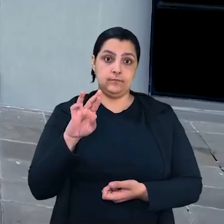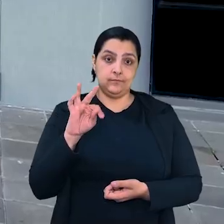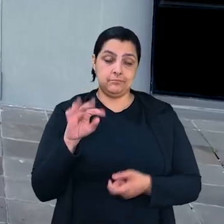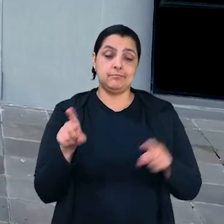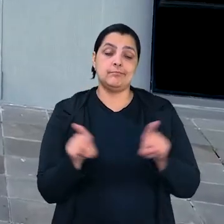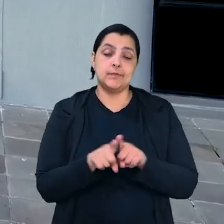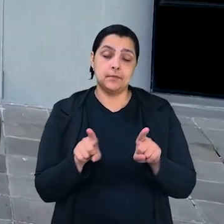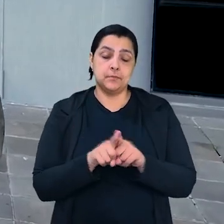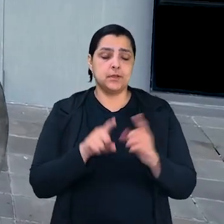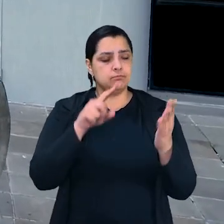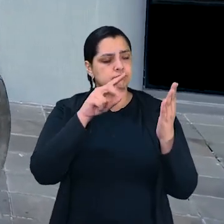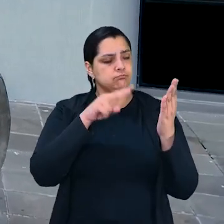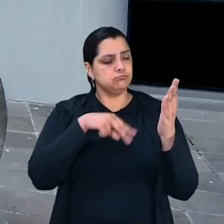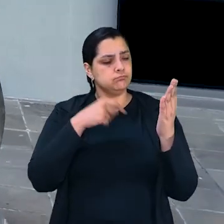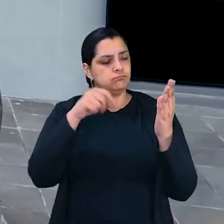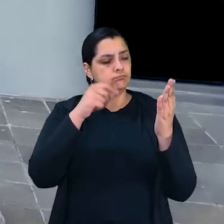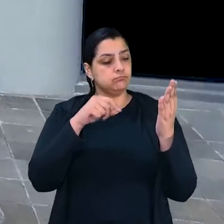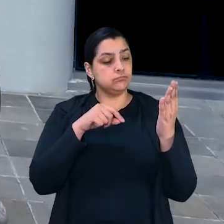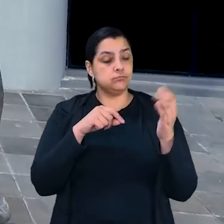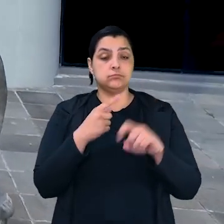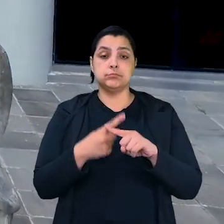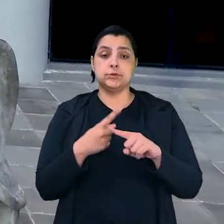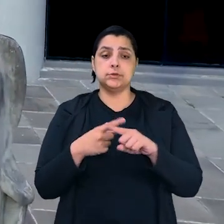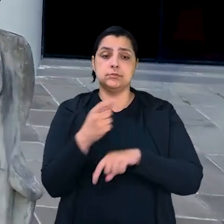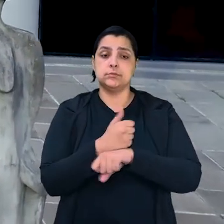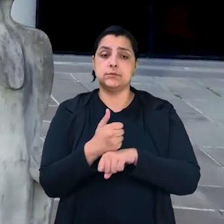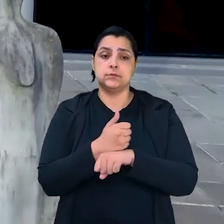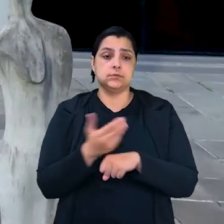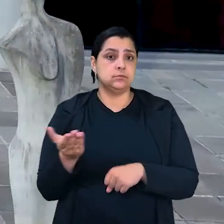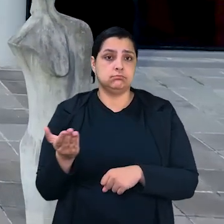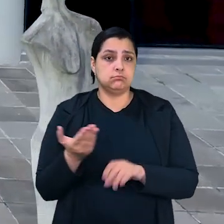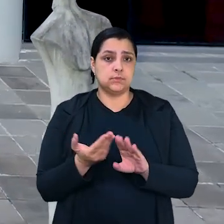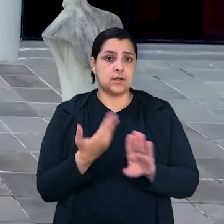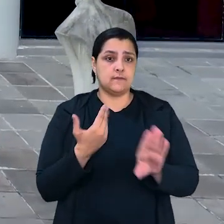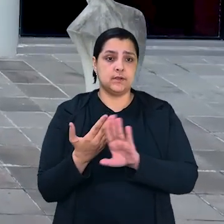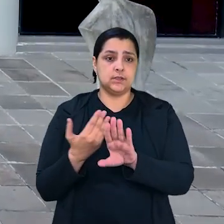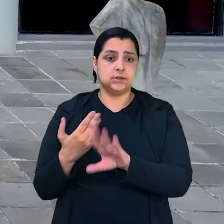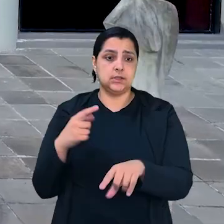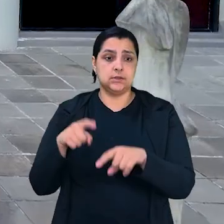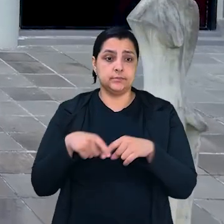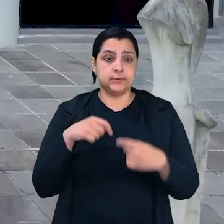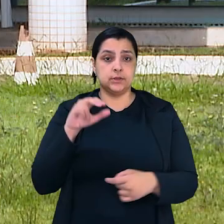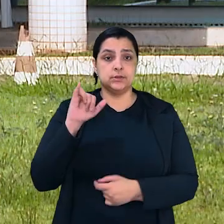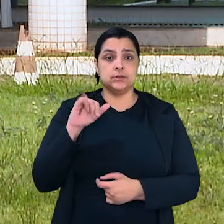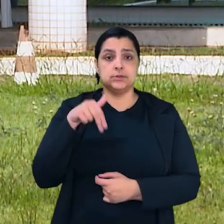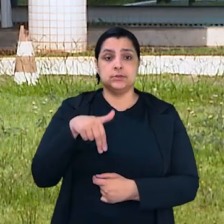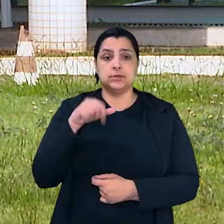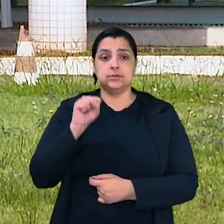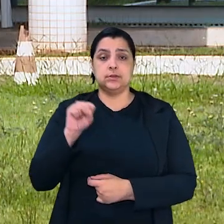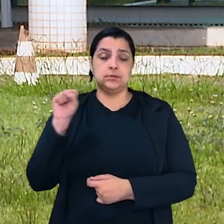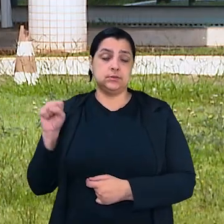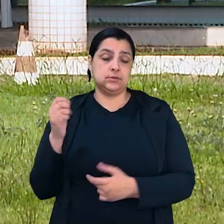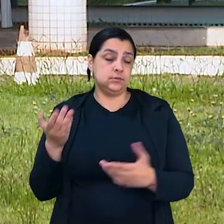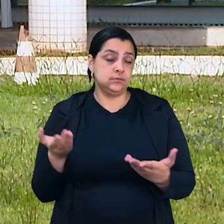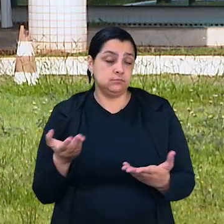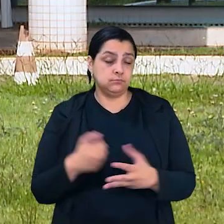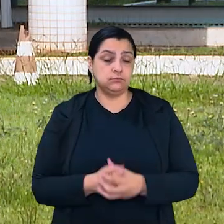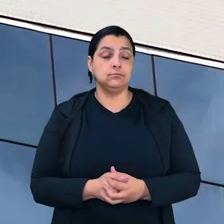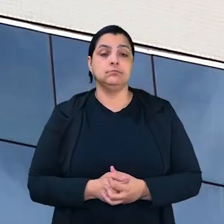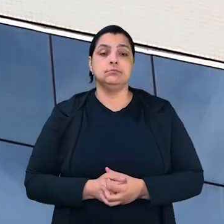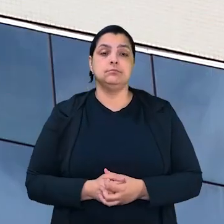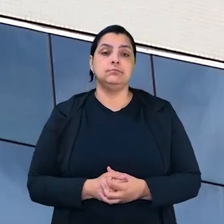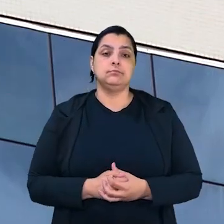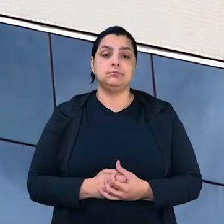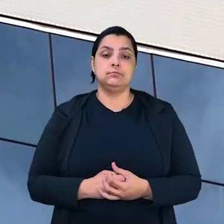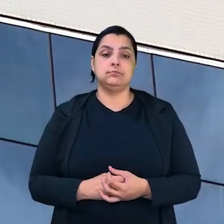O TRT também levou em consideração o fato de o profissional não ter sido afastado pelo Instituto Nacional do Seguro